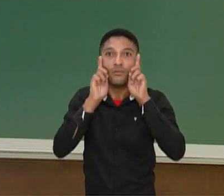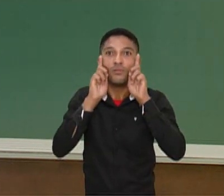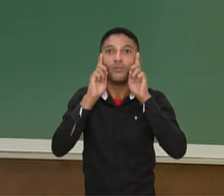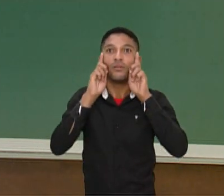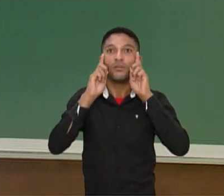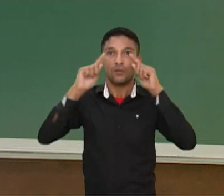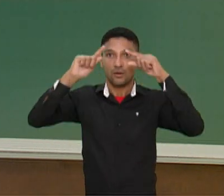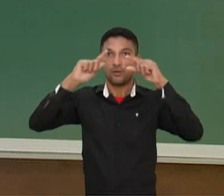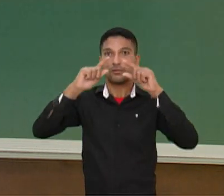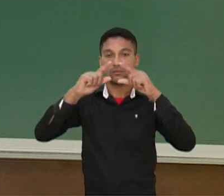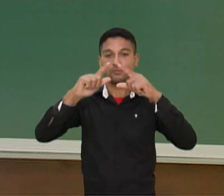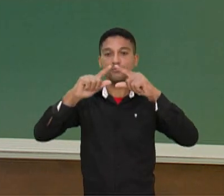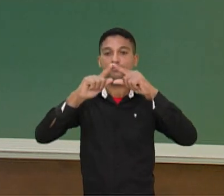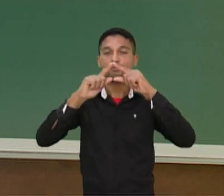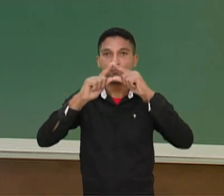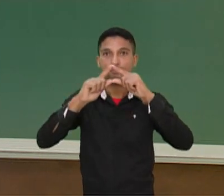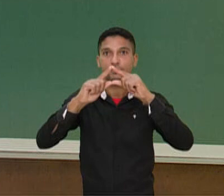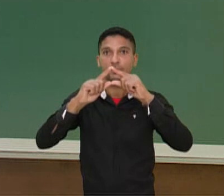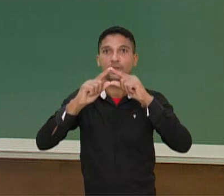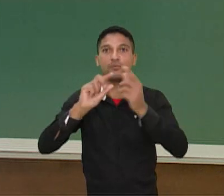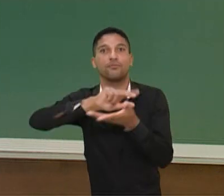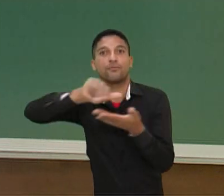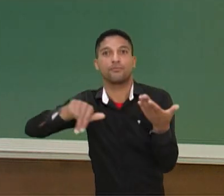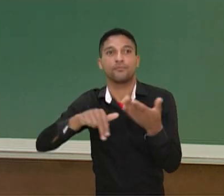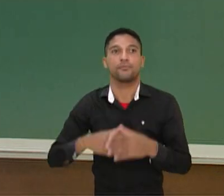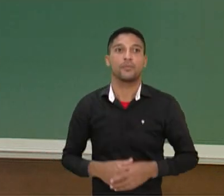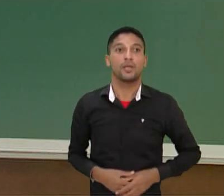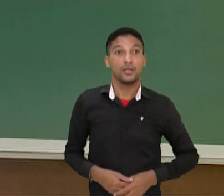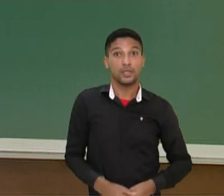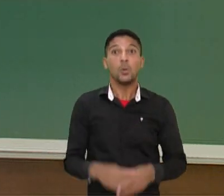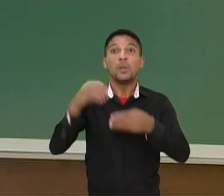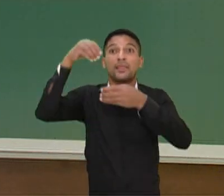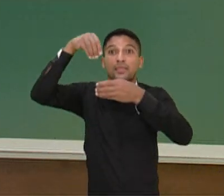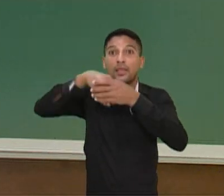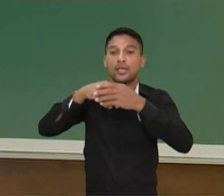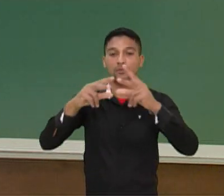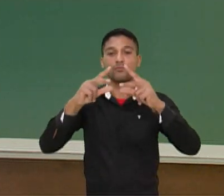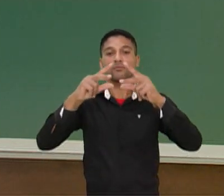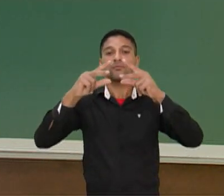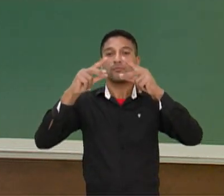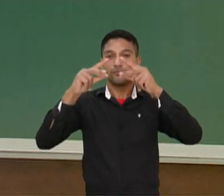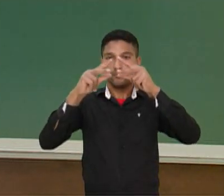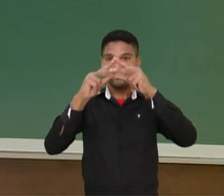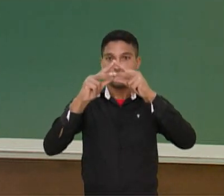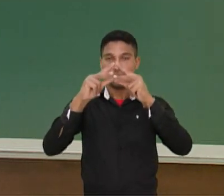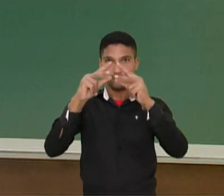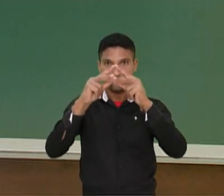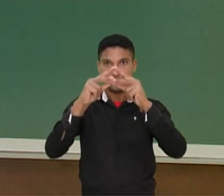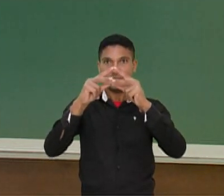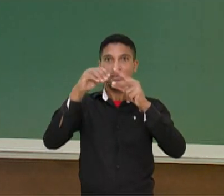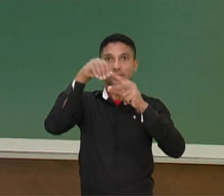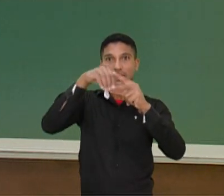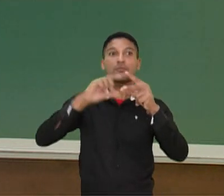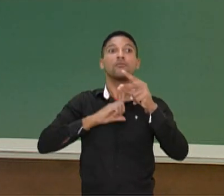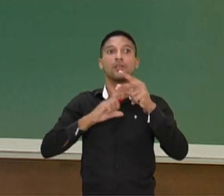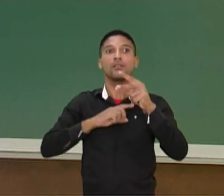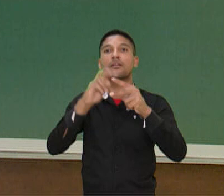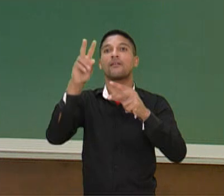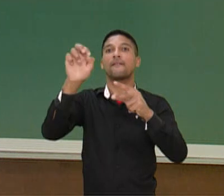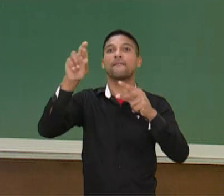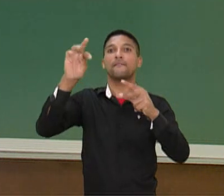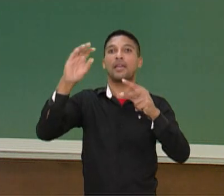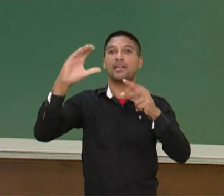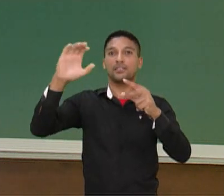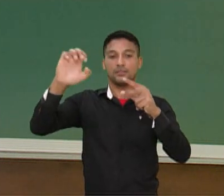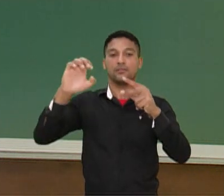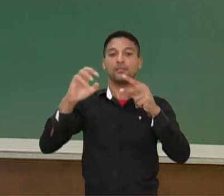então. Elementos de um polígono. O que eu tenho dentro de um polígono? Eu tenho vértices, eu